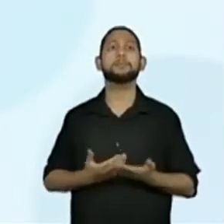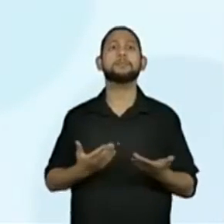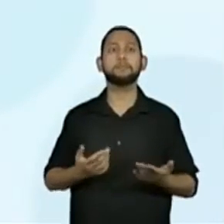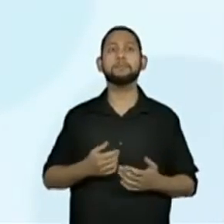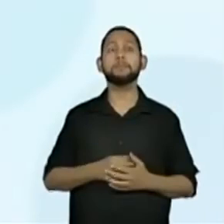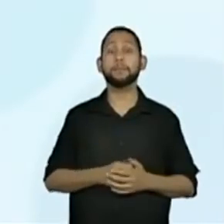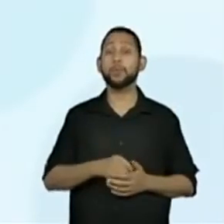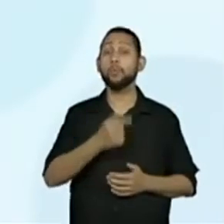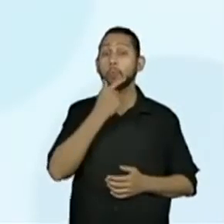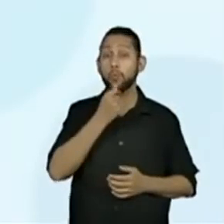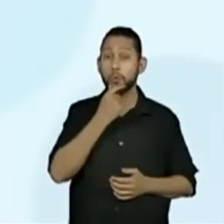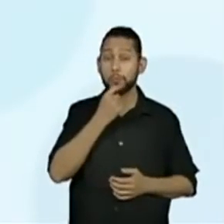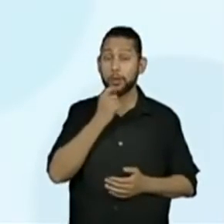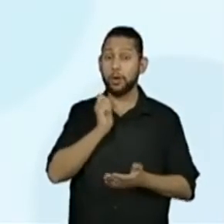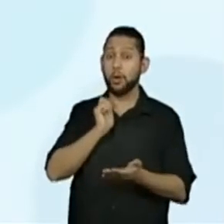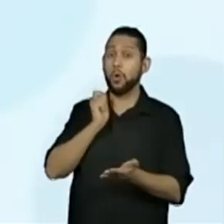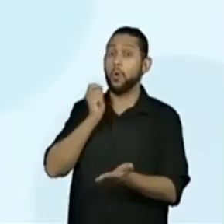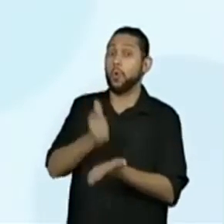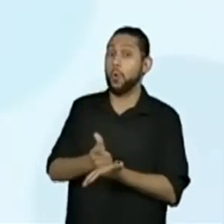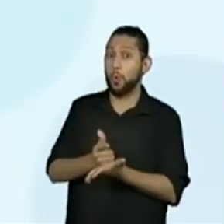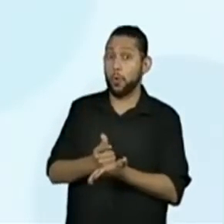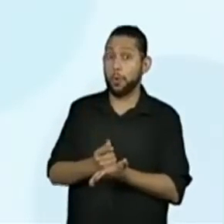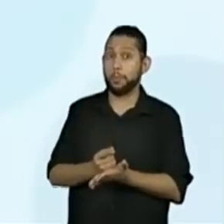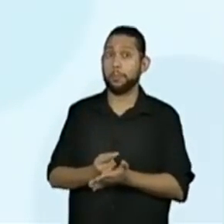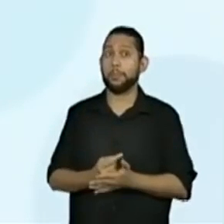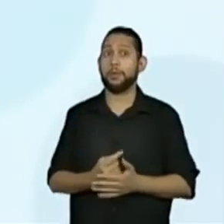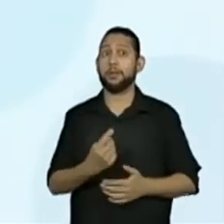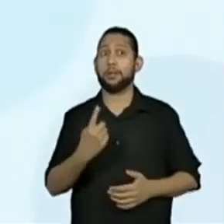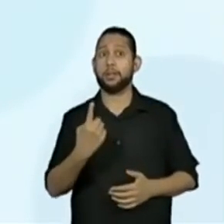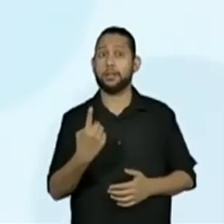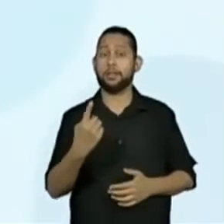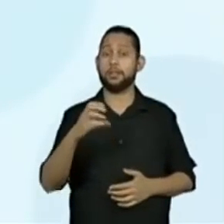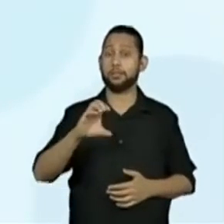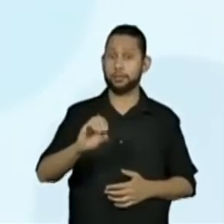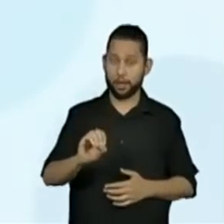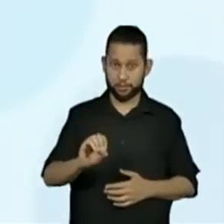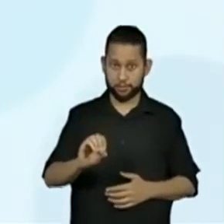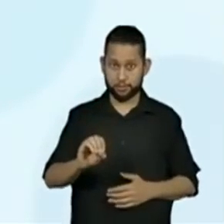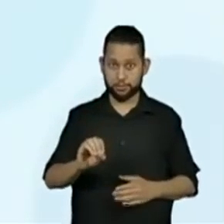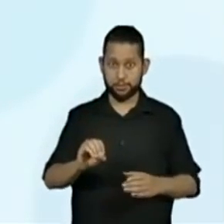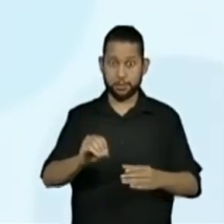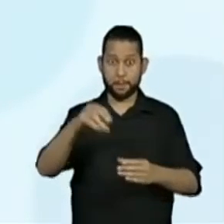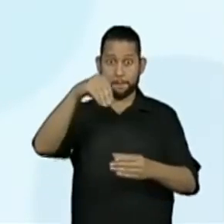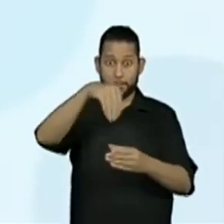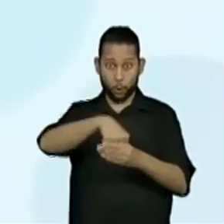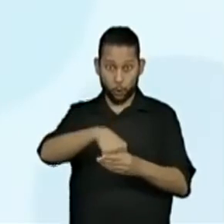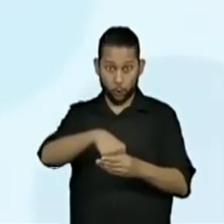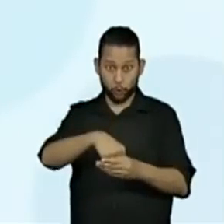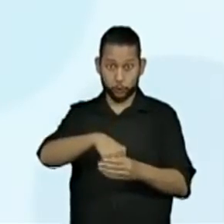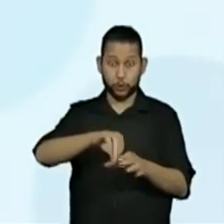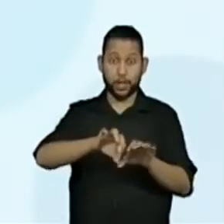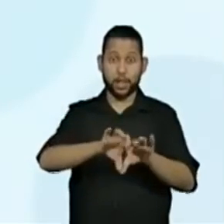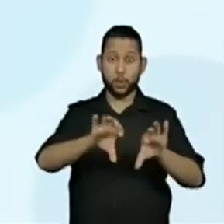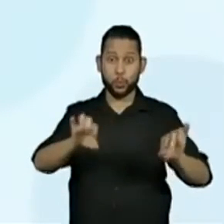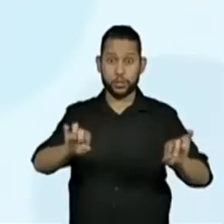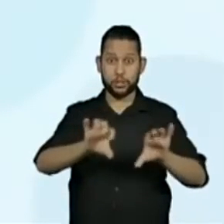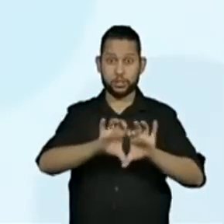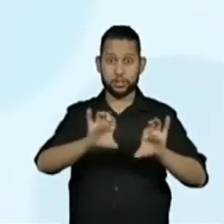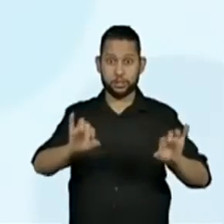quanto ele vai pagar por 10 pacotes de linguiça